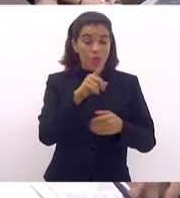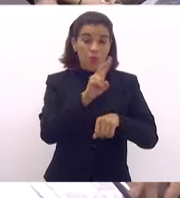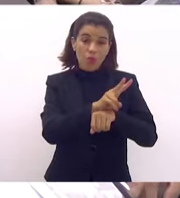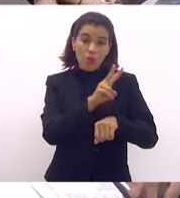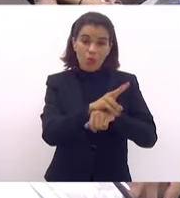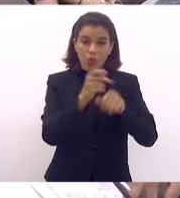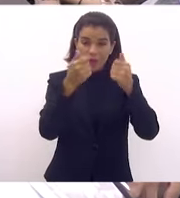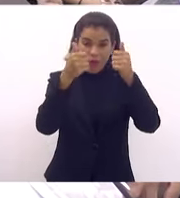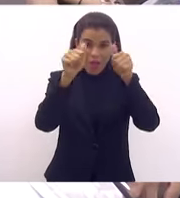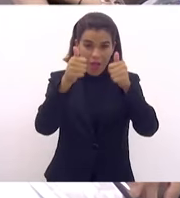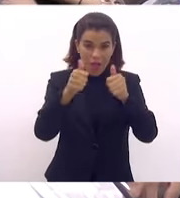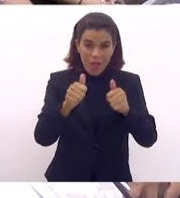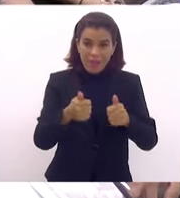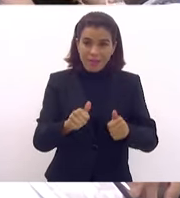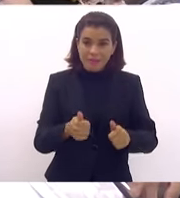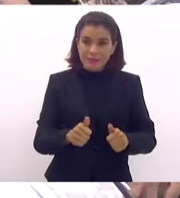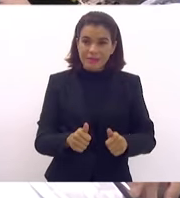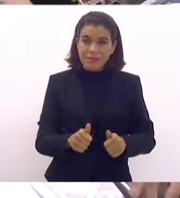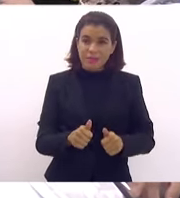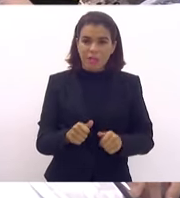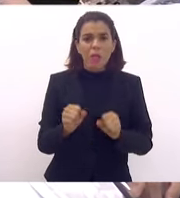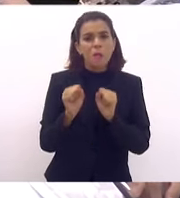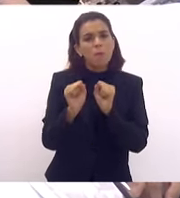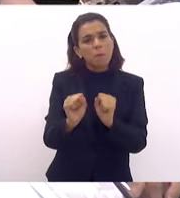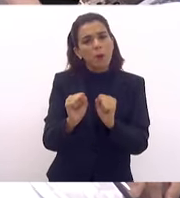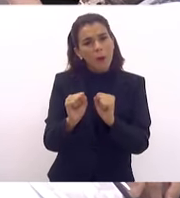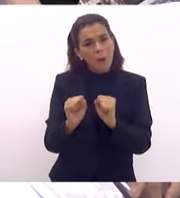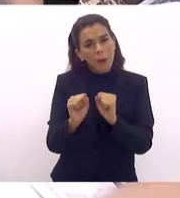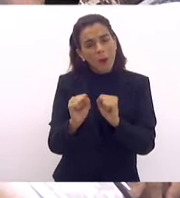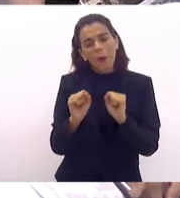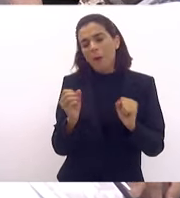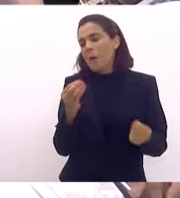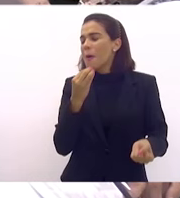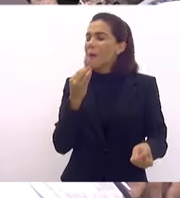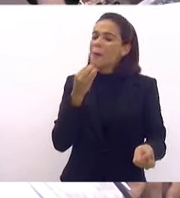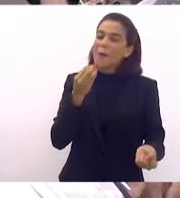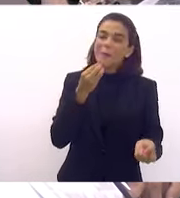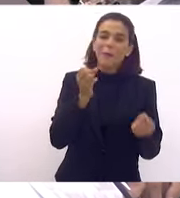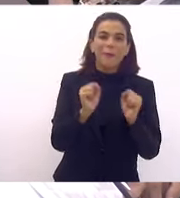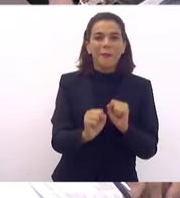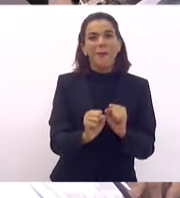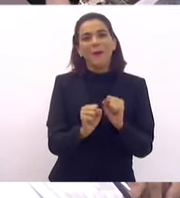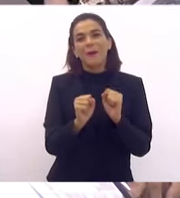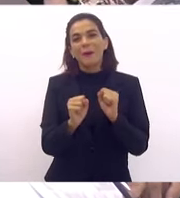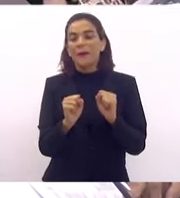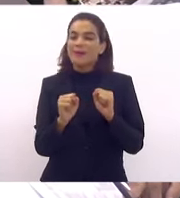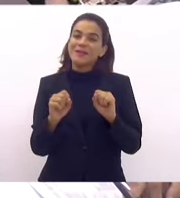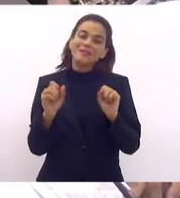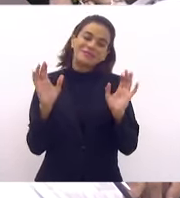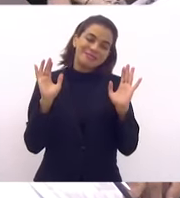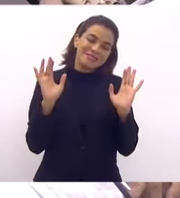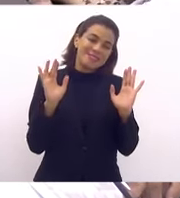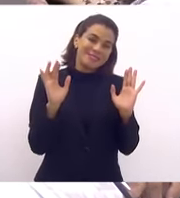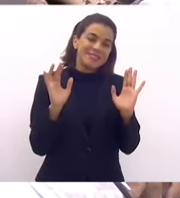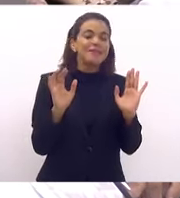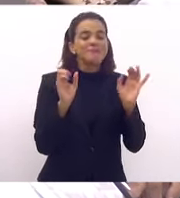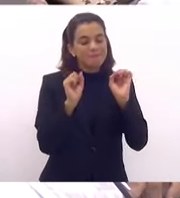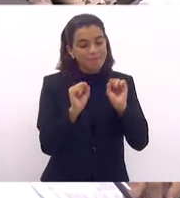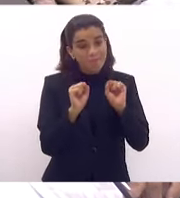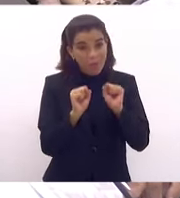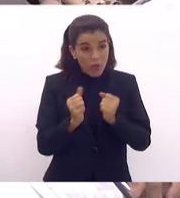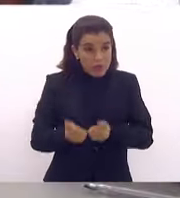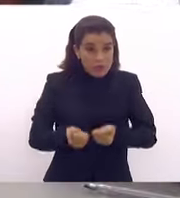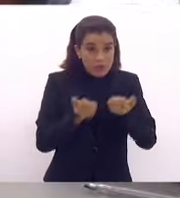tanto o projeto com a urgência. Não, poder ele pode, né? Claro que poder ele não, pode. Sei, se não, vai ser dado, em outras coisas. Se claro pode ser pode.